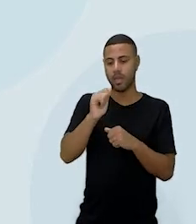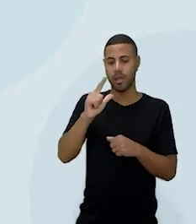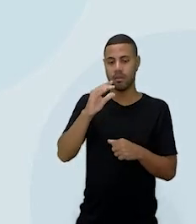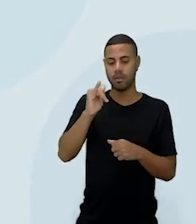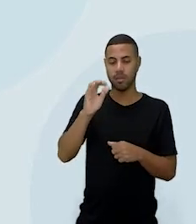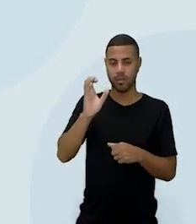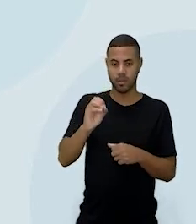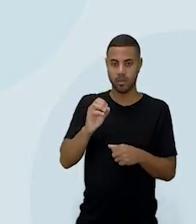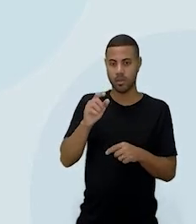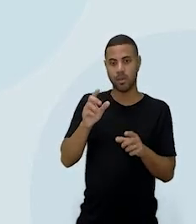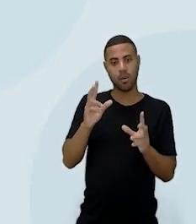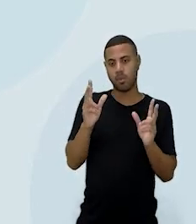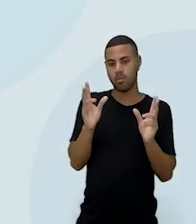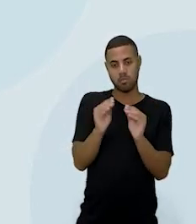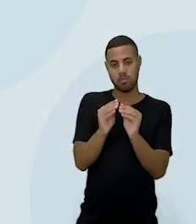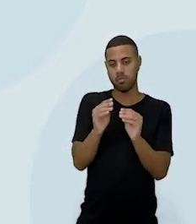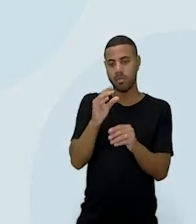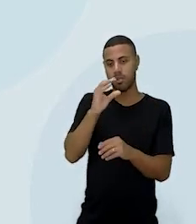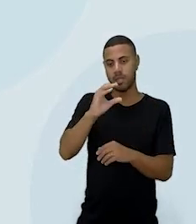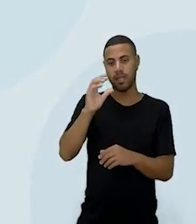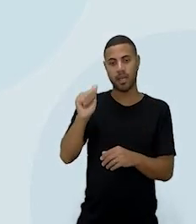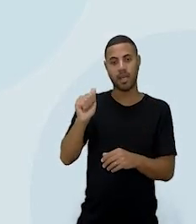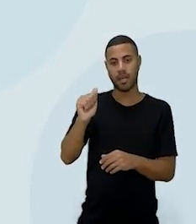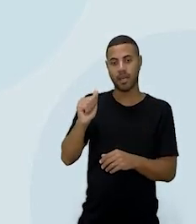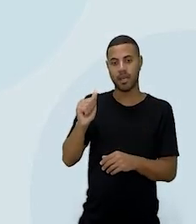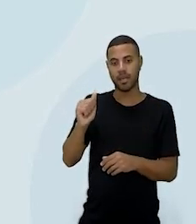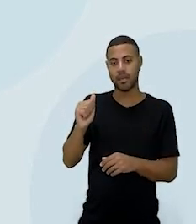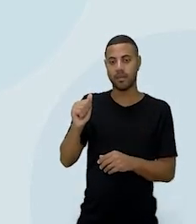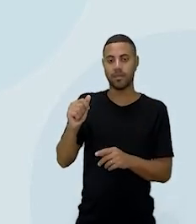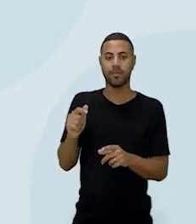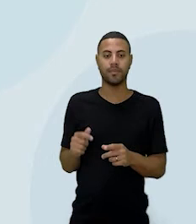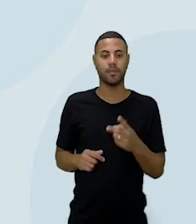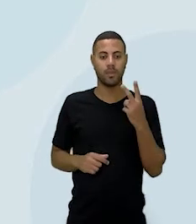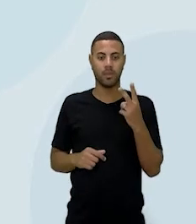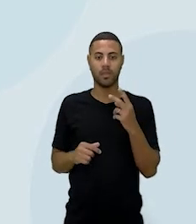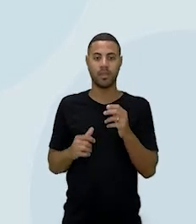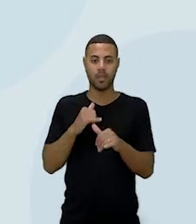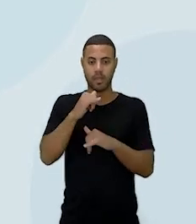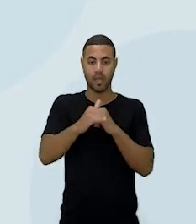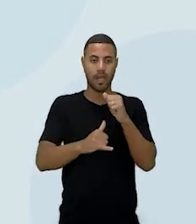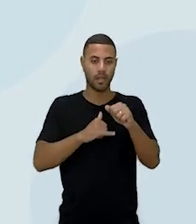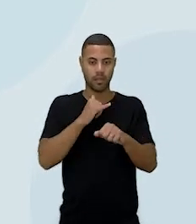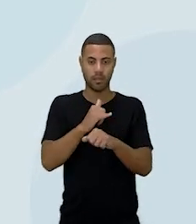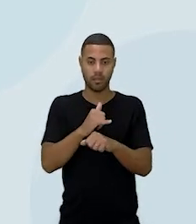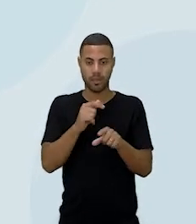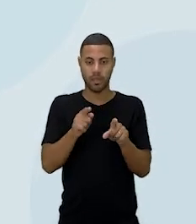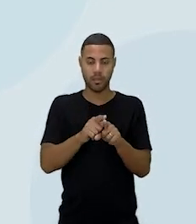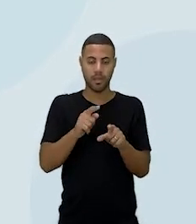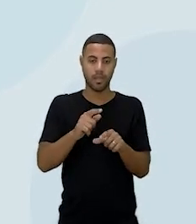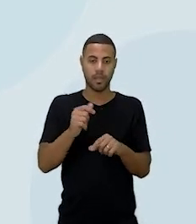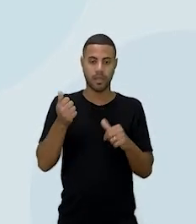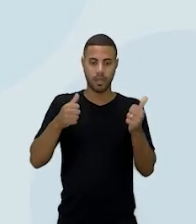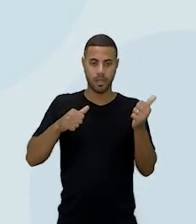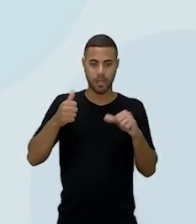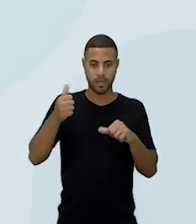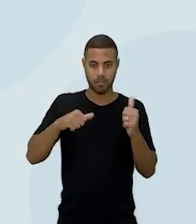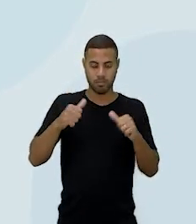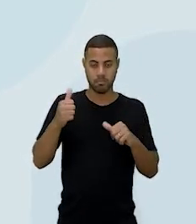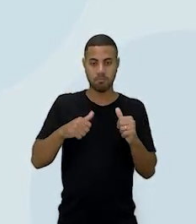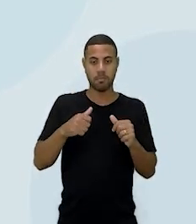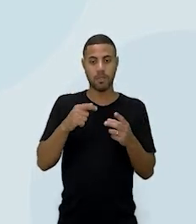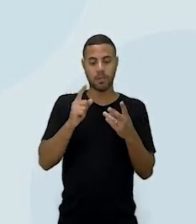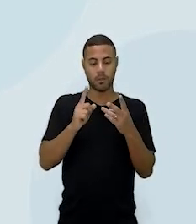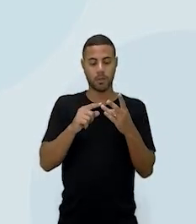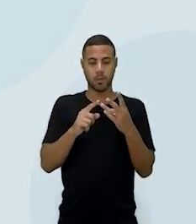como Ca, aí na tabela periódica, né? Famosa. 2 átomos do elemento químico hidrogênio, H, ok? E